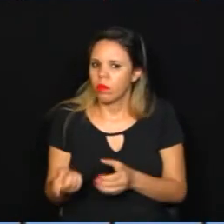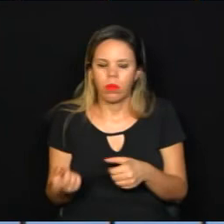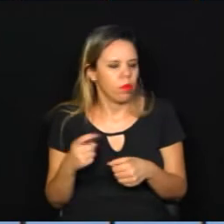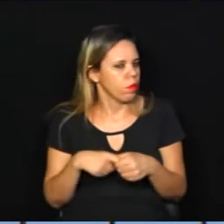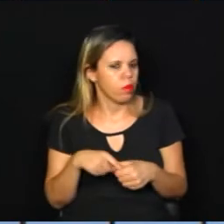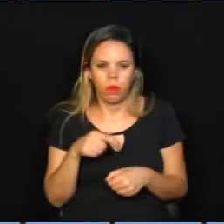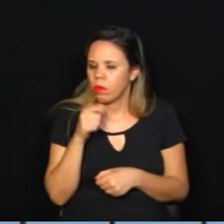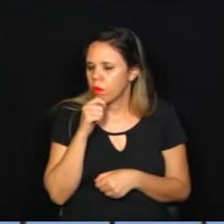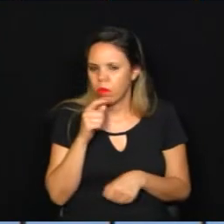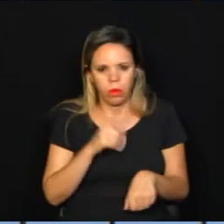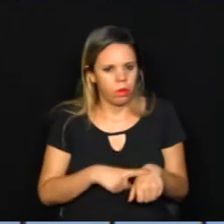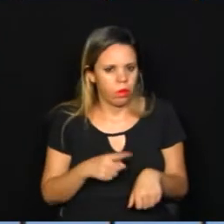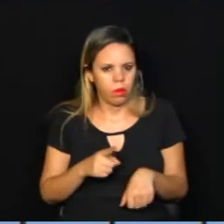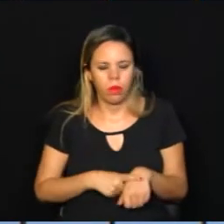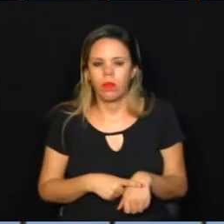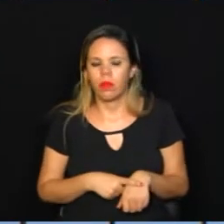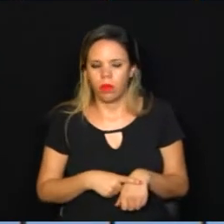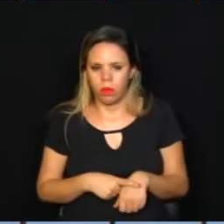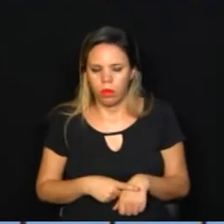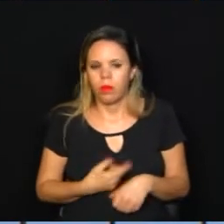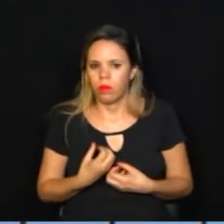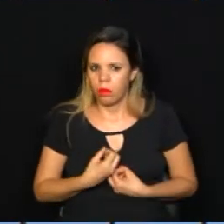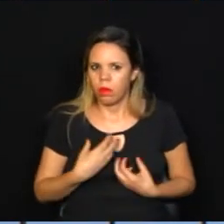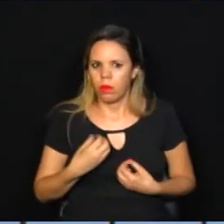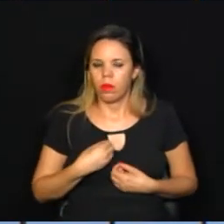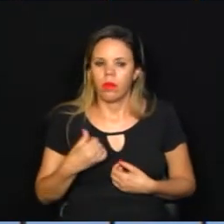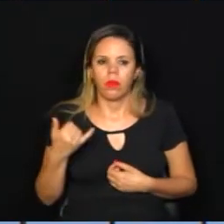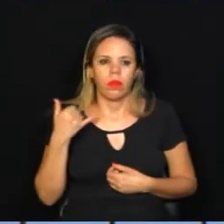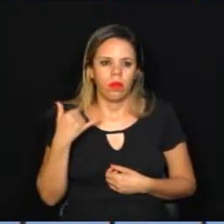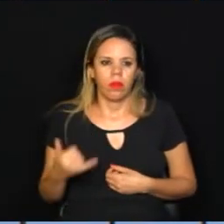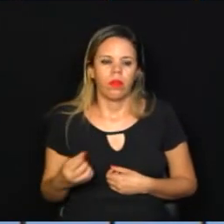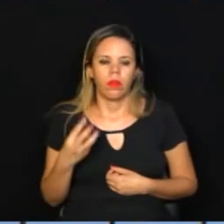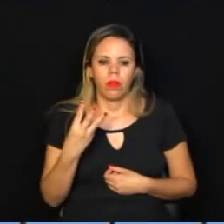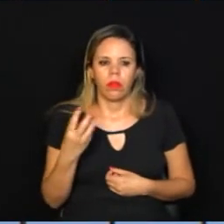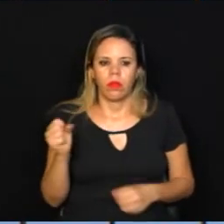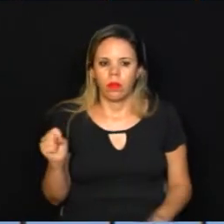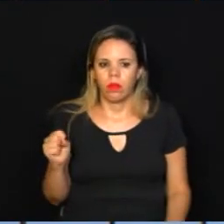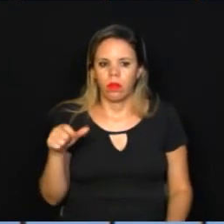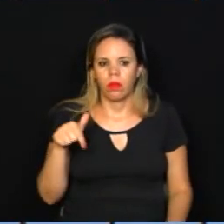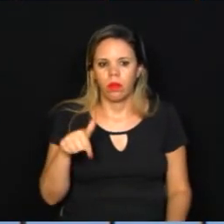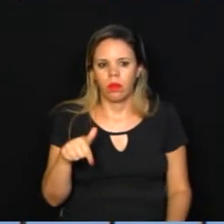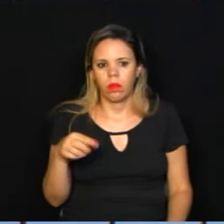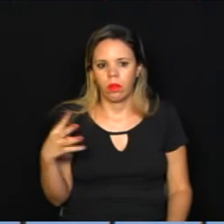retornar neste momento. Mais informações no telefone